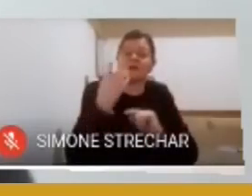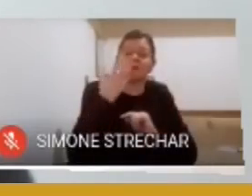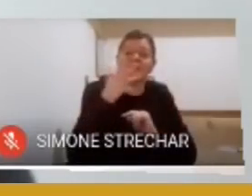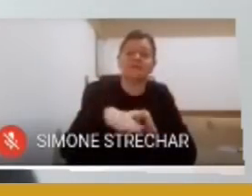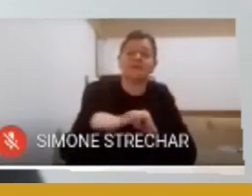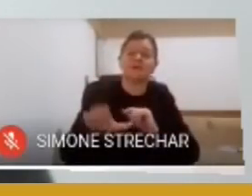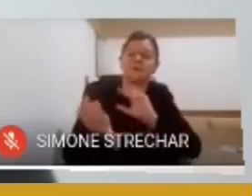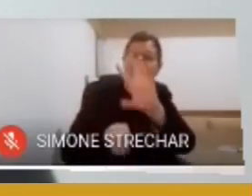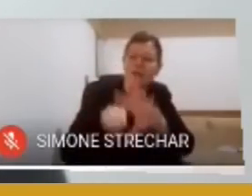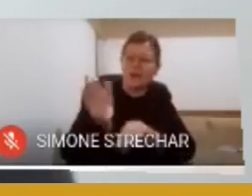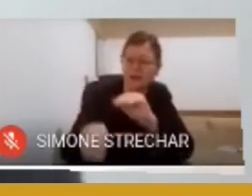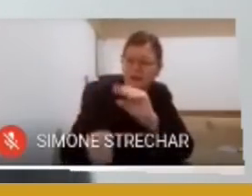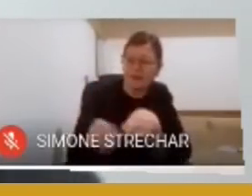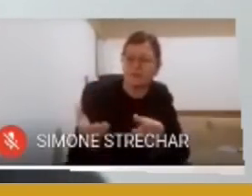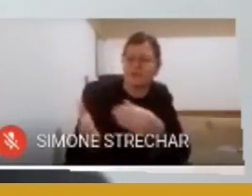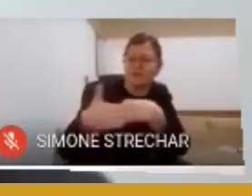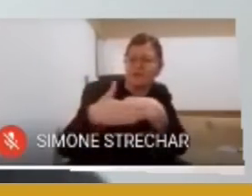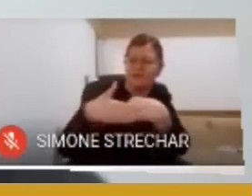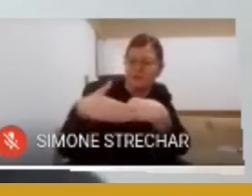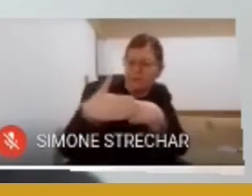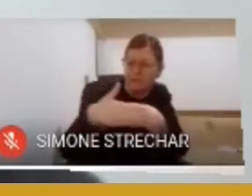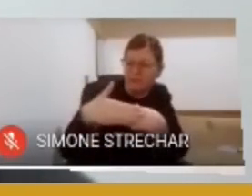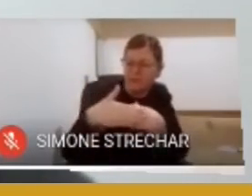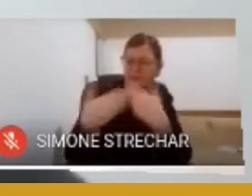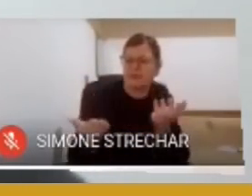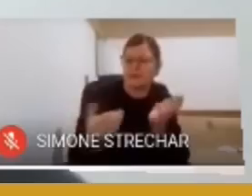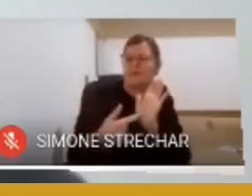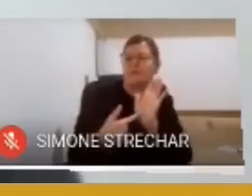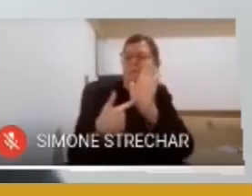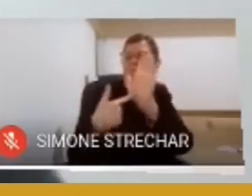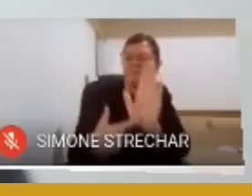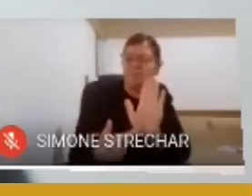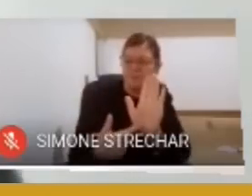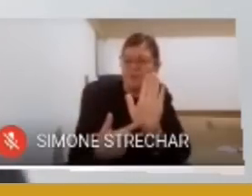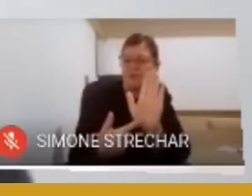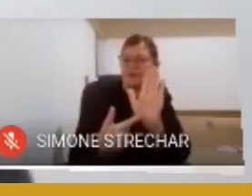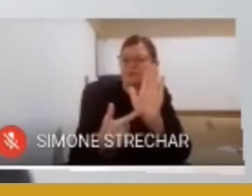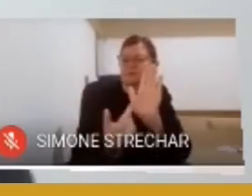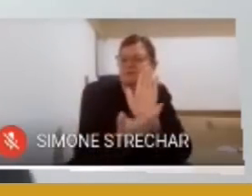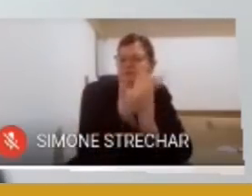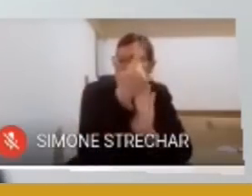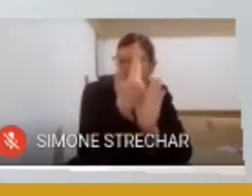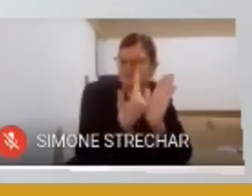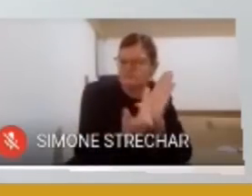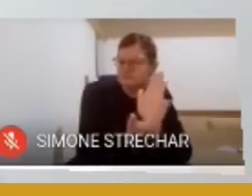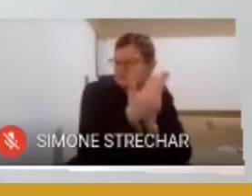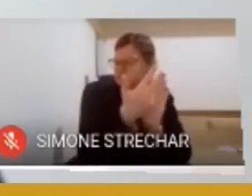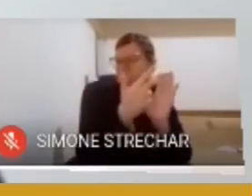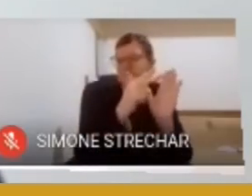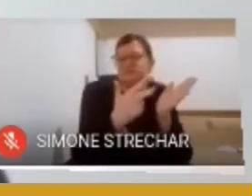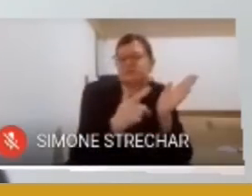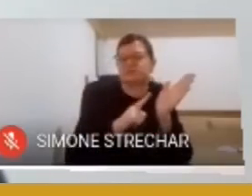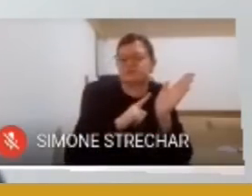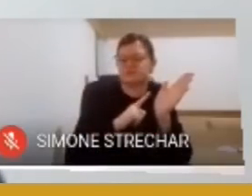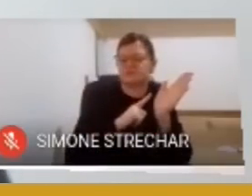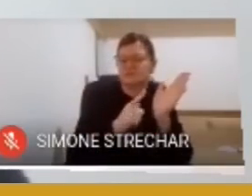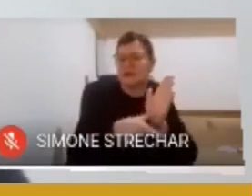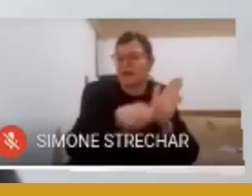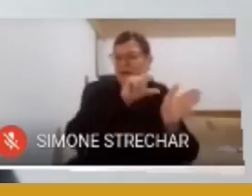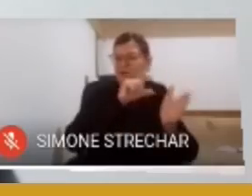todas aquelas formas de violência sexual que eu mencionei anteriormente, quando o pedófilo faz isso, aí sim é crime e essa pessoa tem que